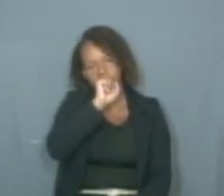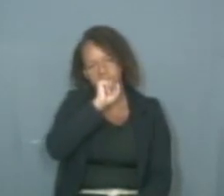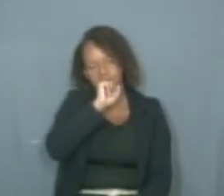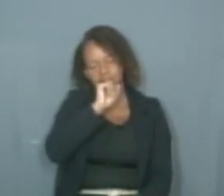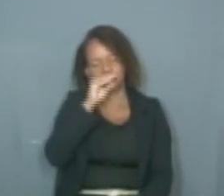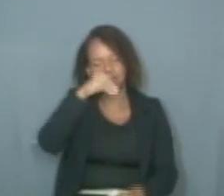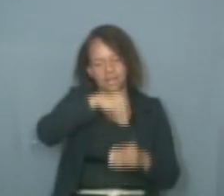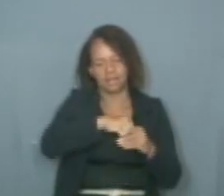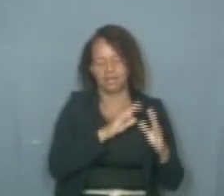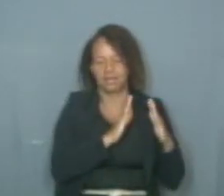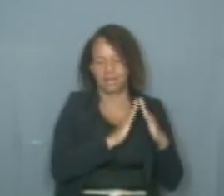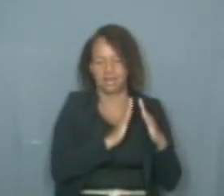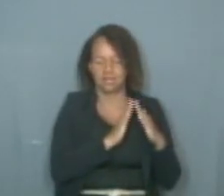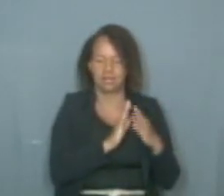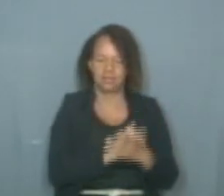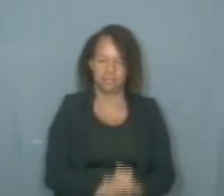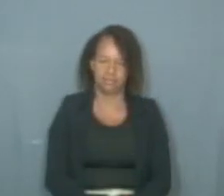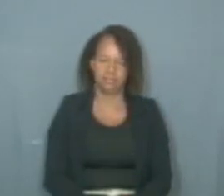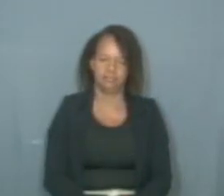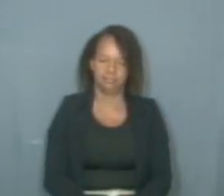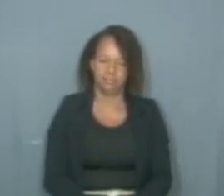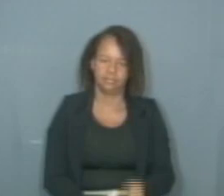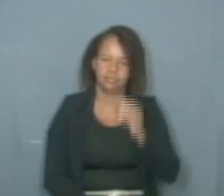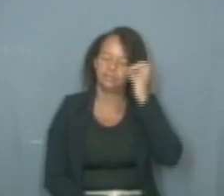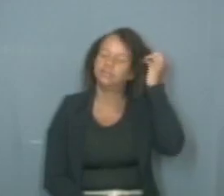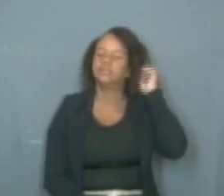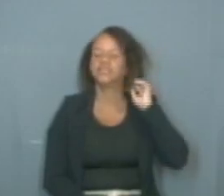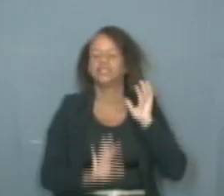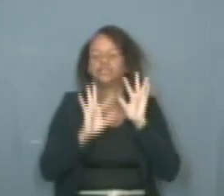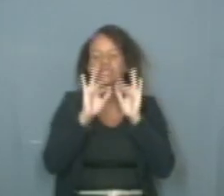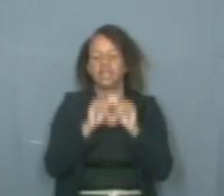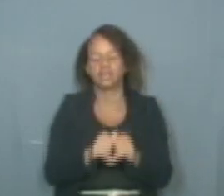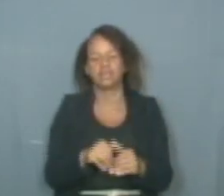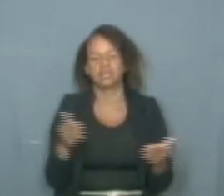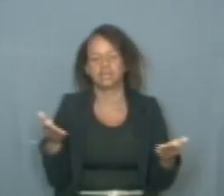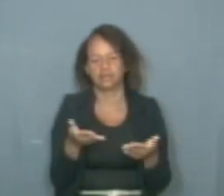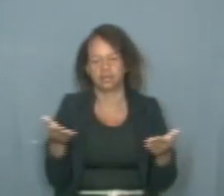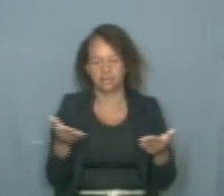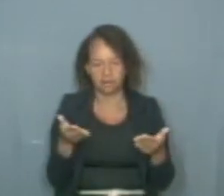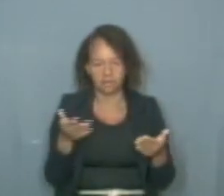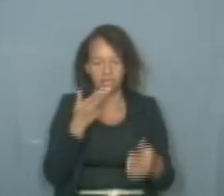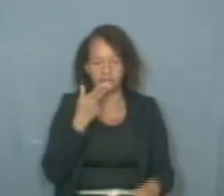mais em casa. Então, eu termino esta primeira fala